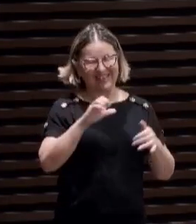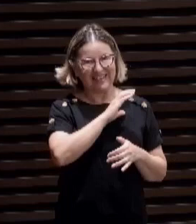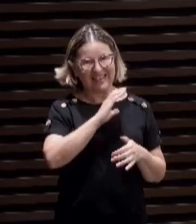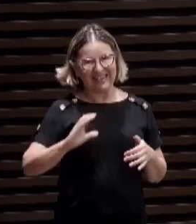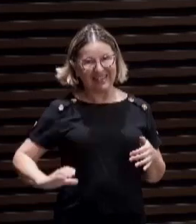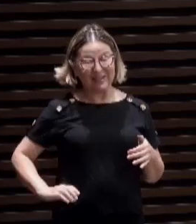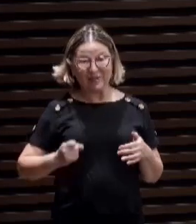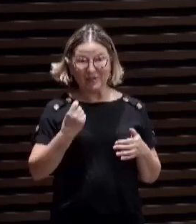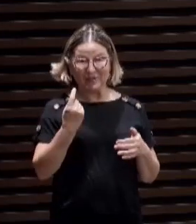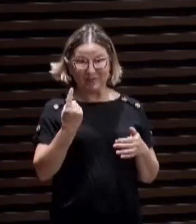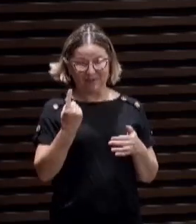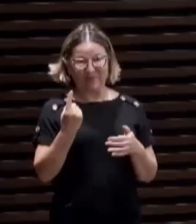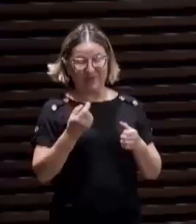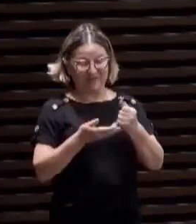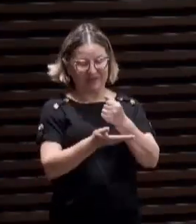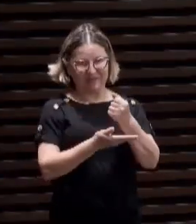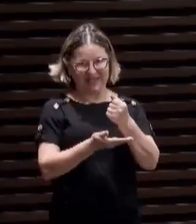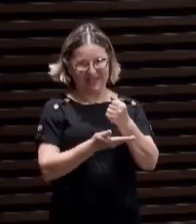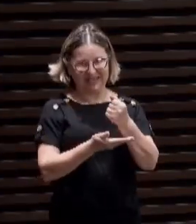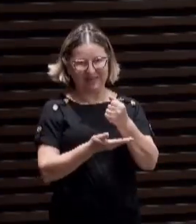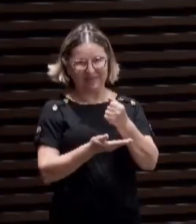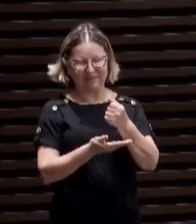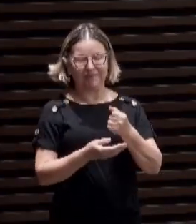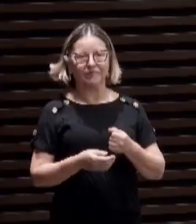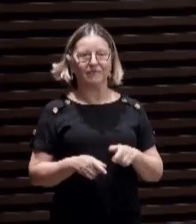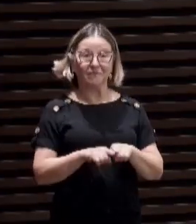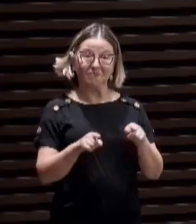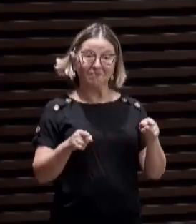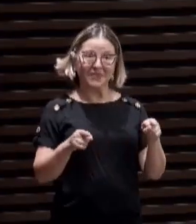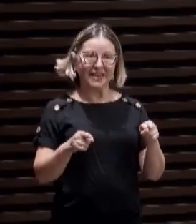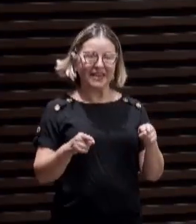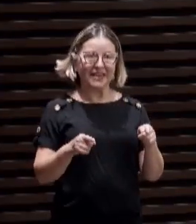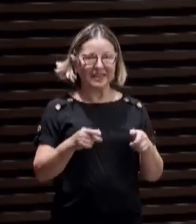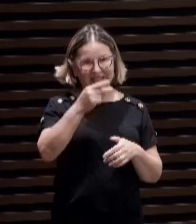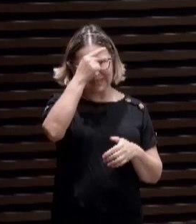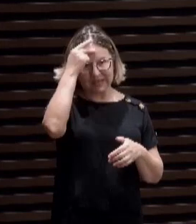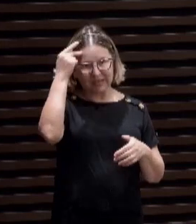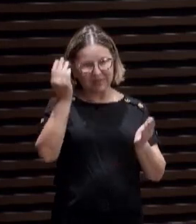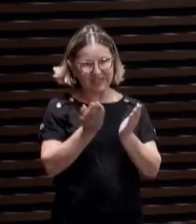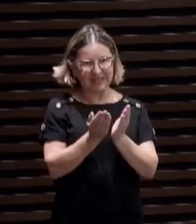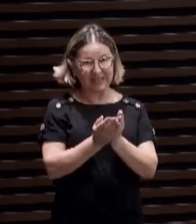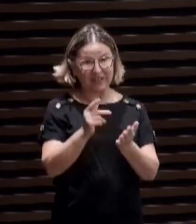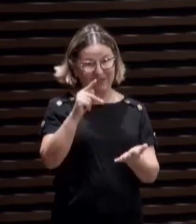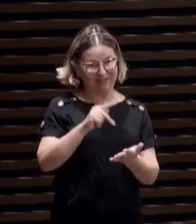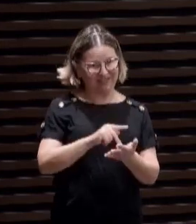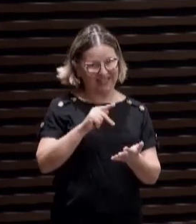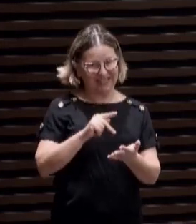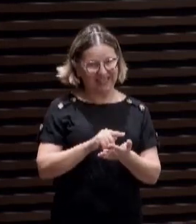o único fundamento. Todavia, um cristão verdadeiro pode ainda,